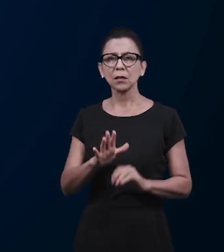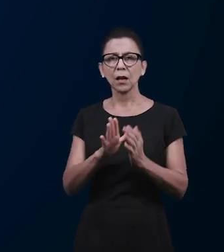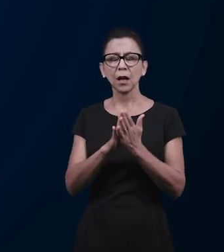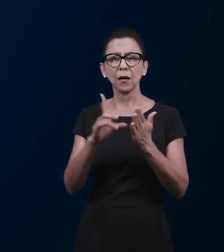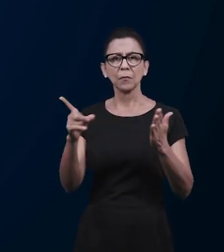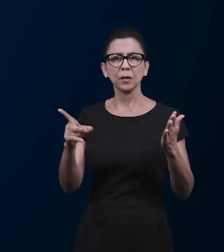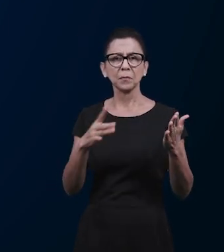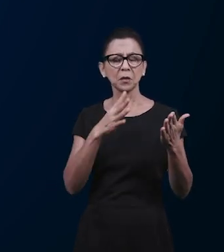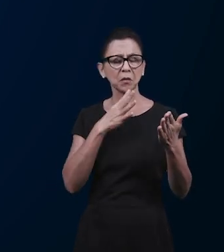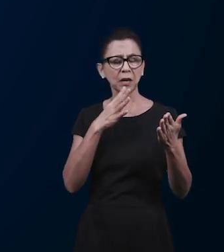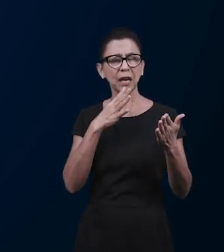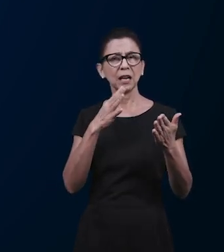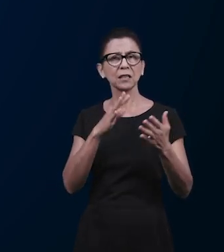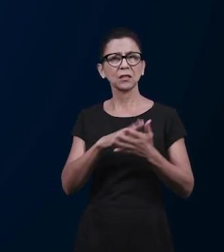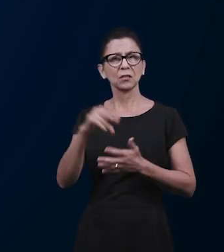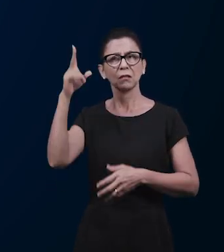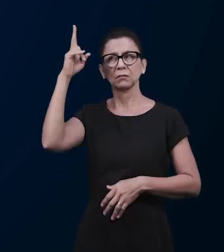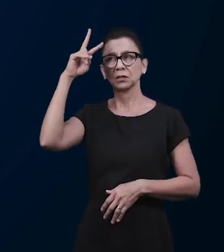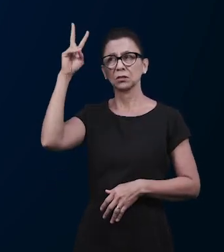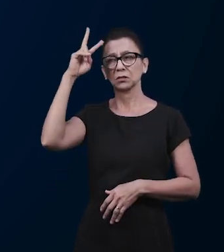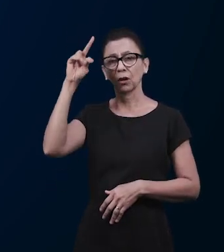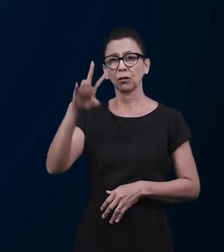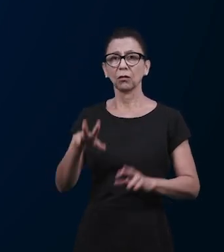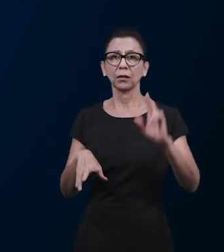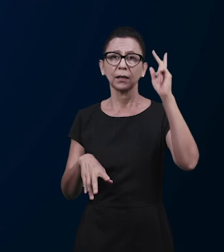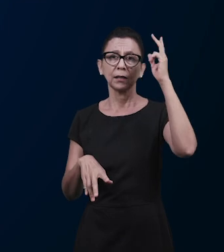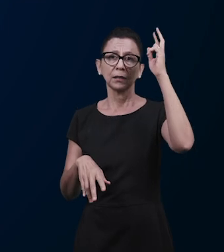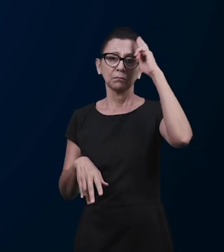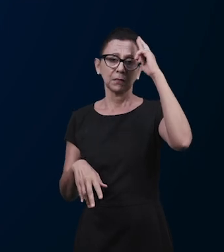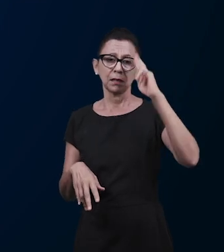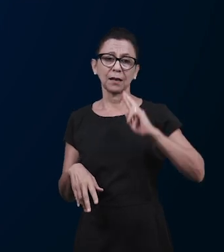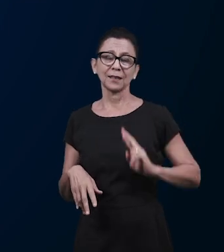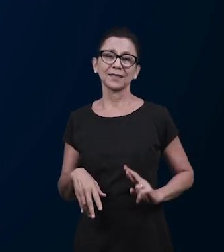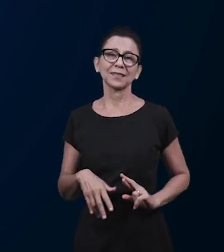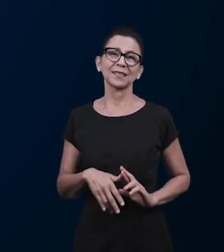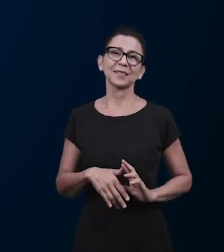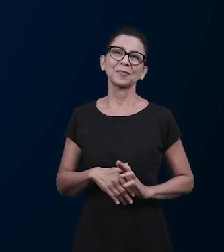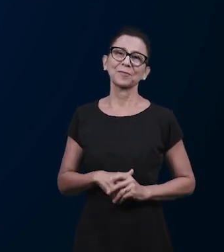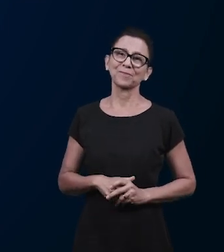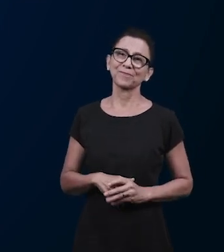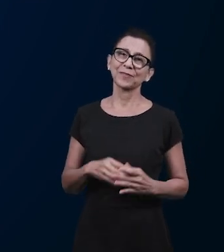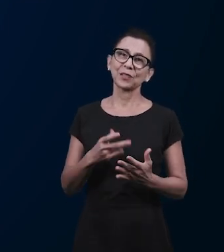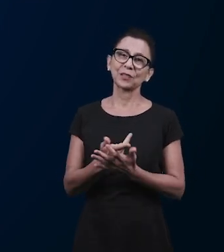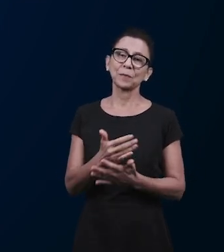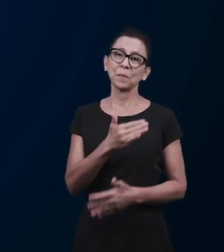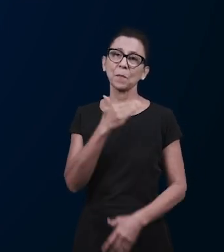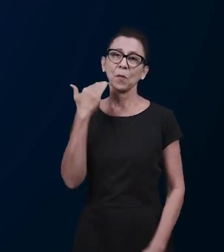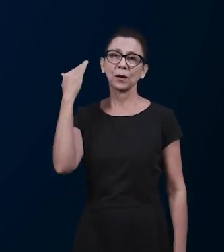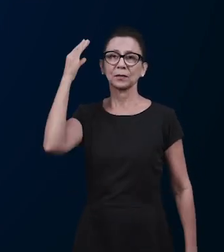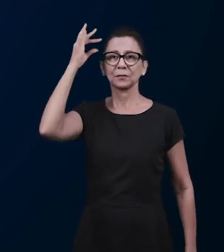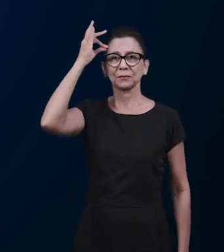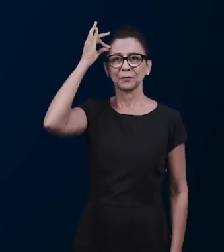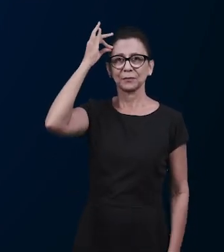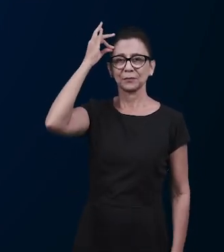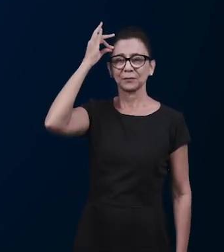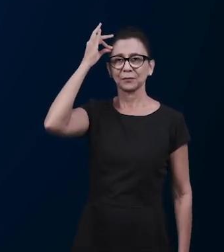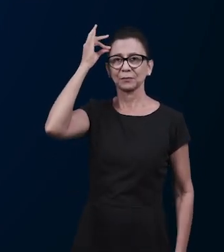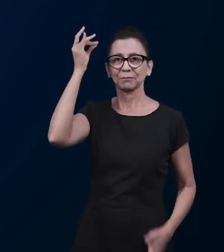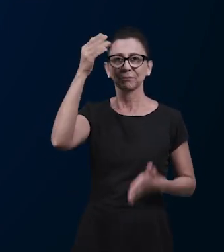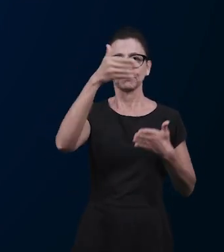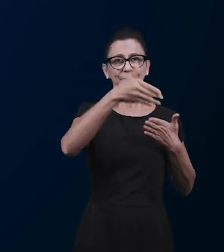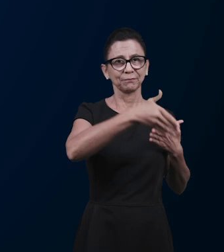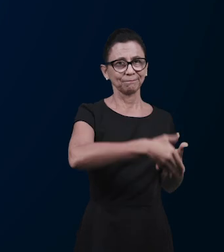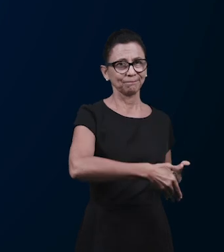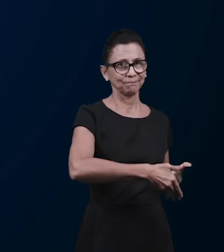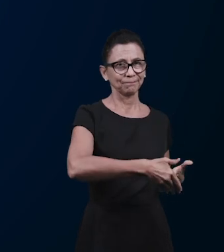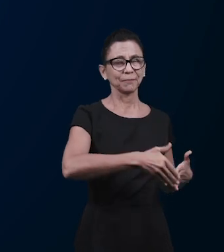letra, interpretando a palavra na razão, gerando assim morte espiritual. Como diz